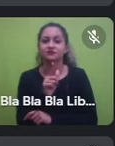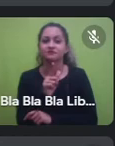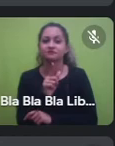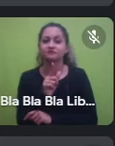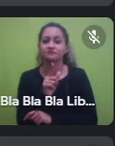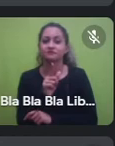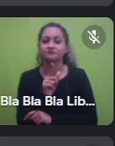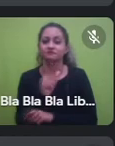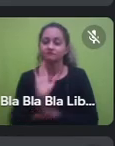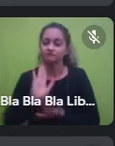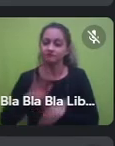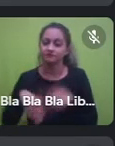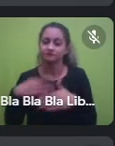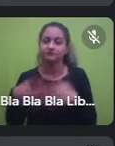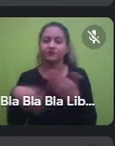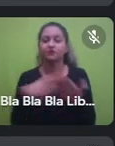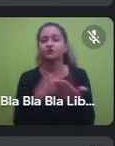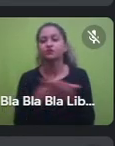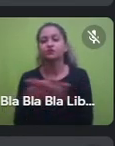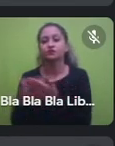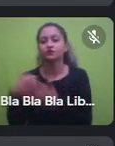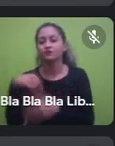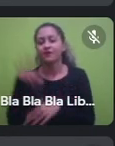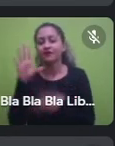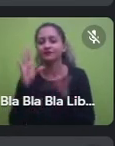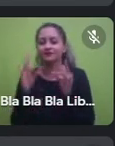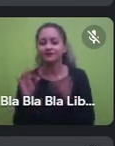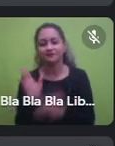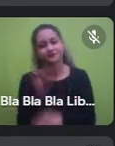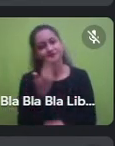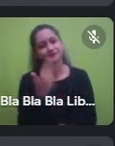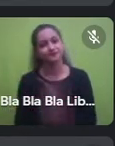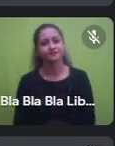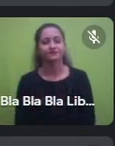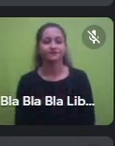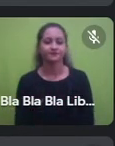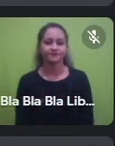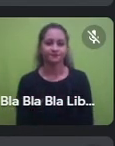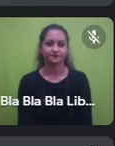dar andamento nos estudos mais sutis, né? Pode passar adiante?